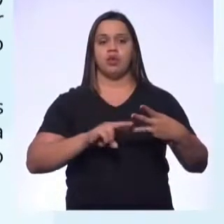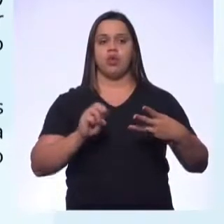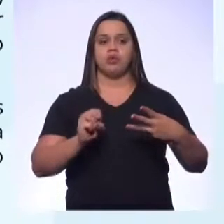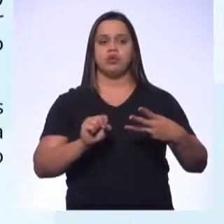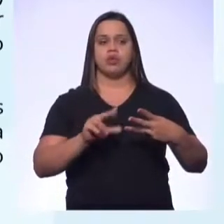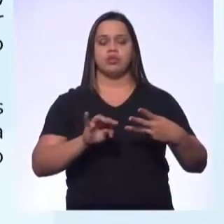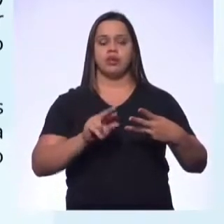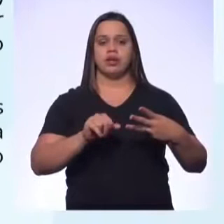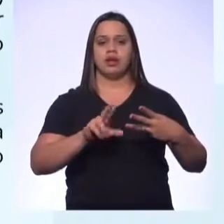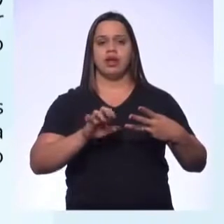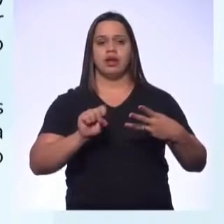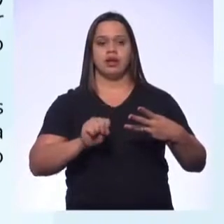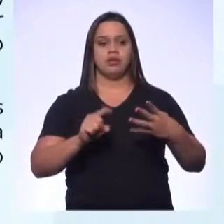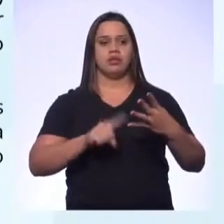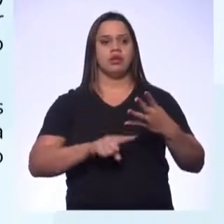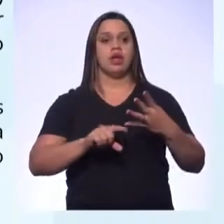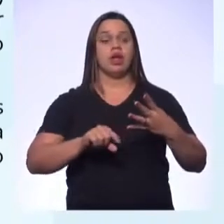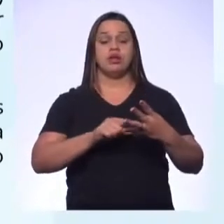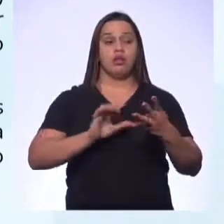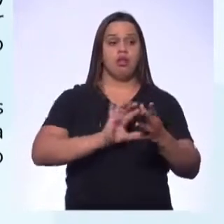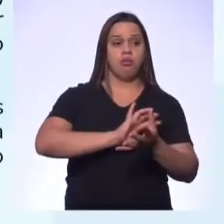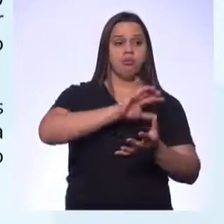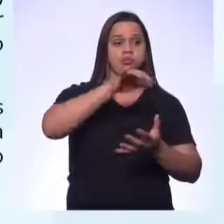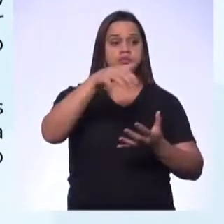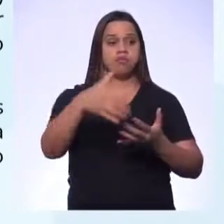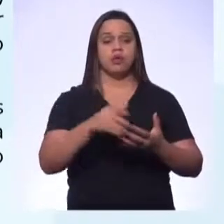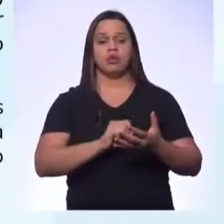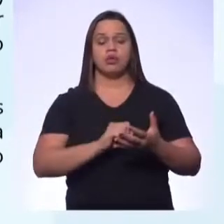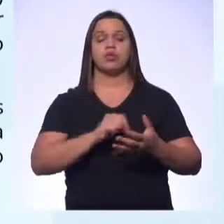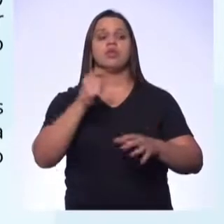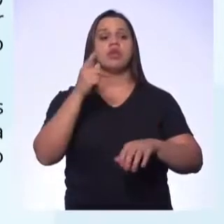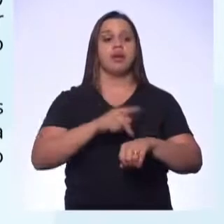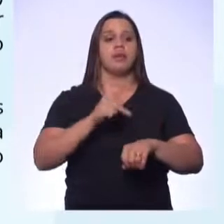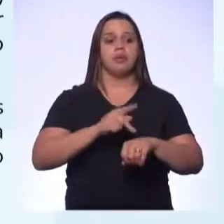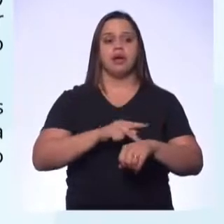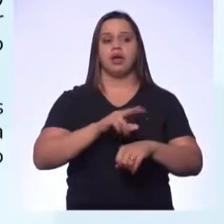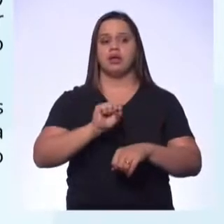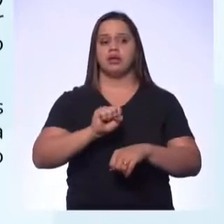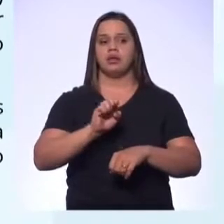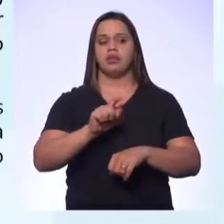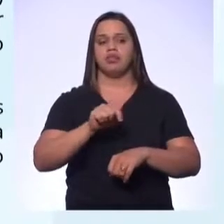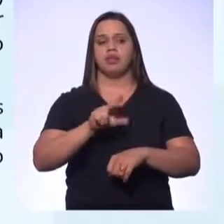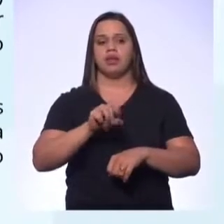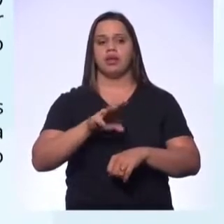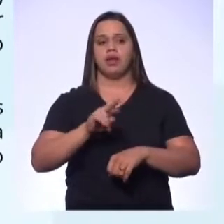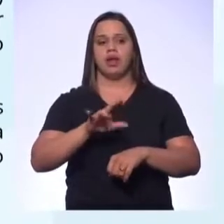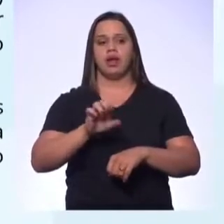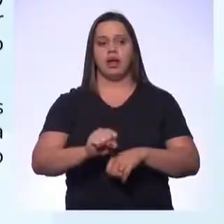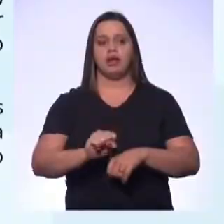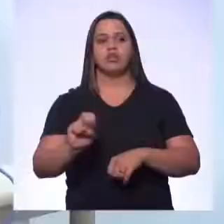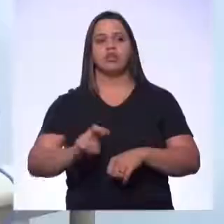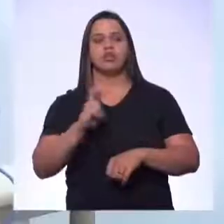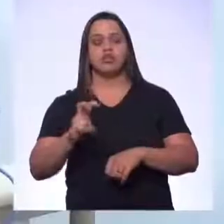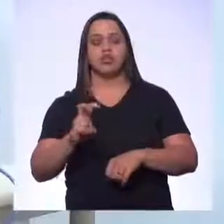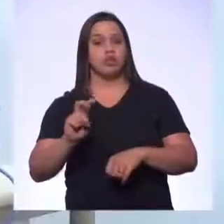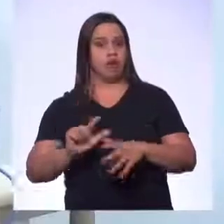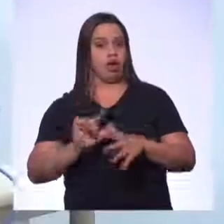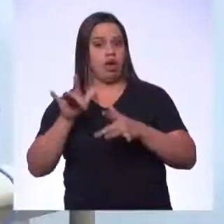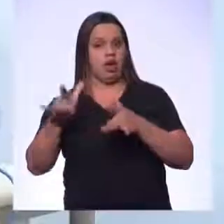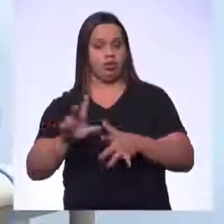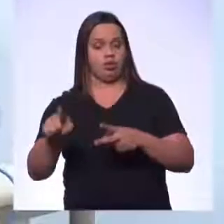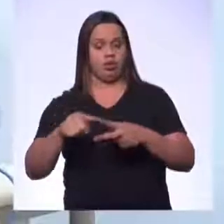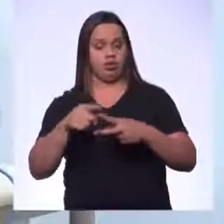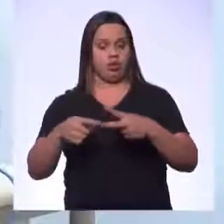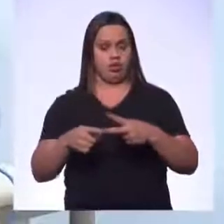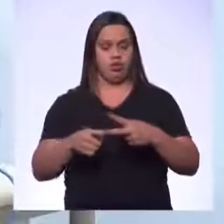é composta de 5% de rochas sedimentares e o restante de ígneas ou metamórficas. Tá? É o que eu falei para